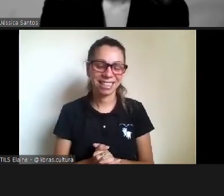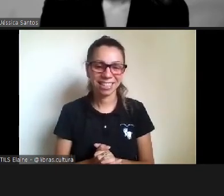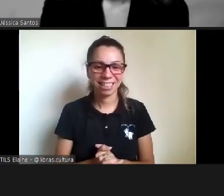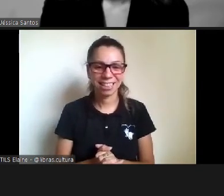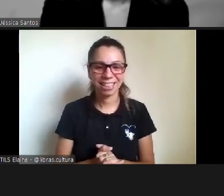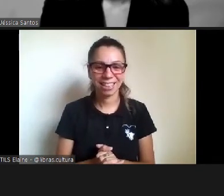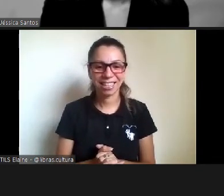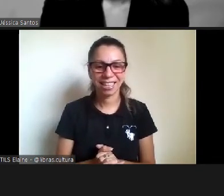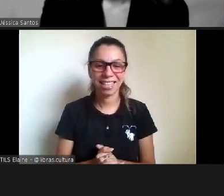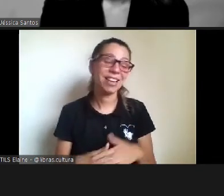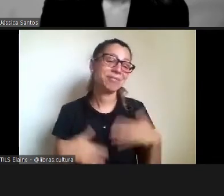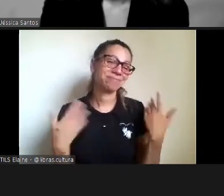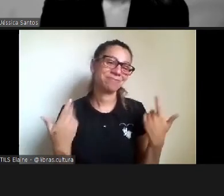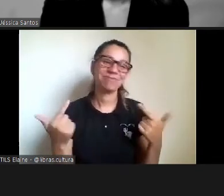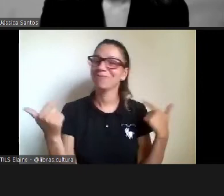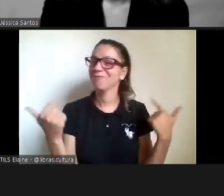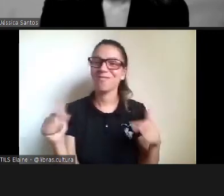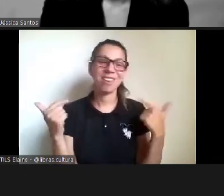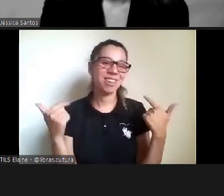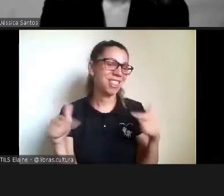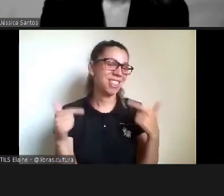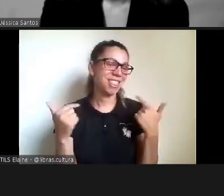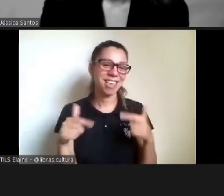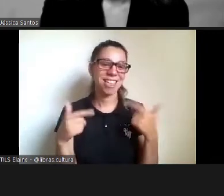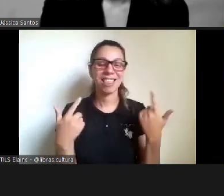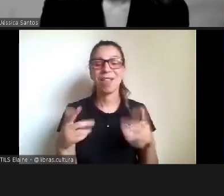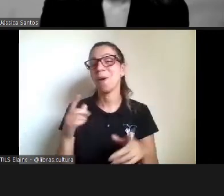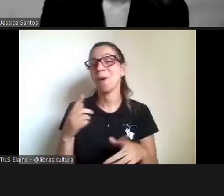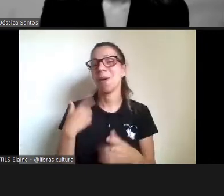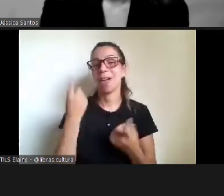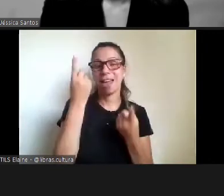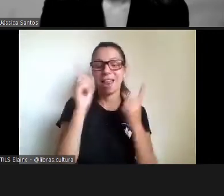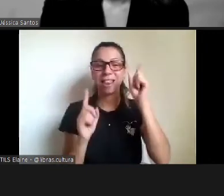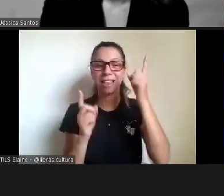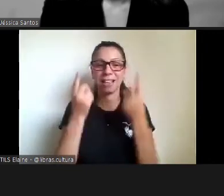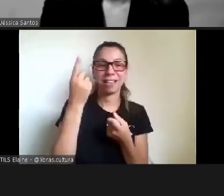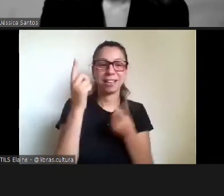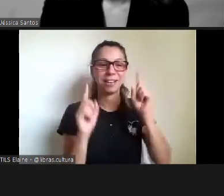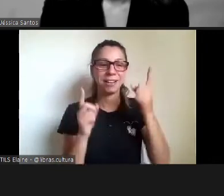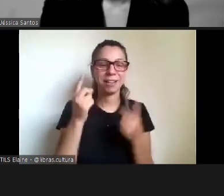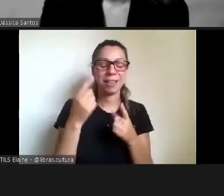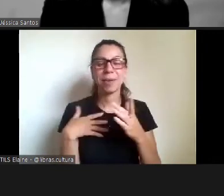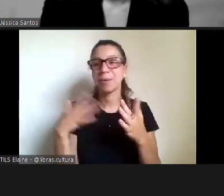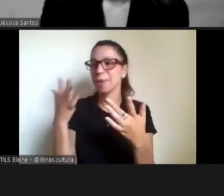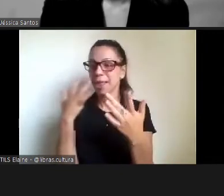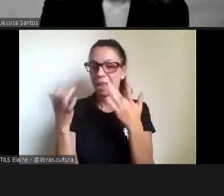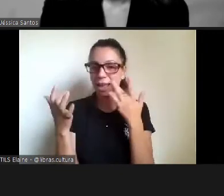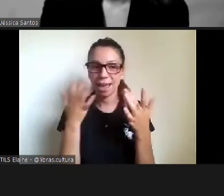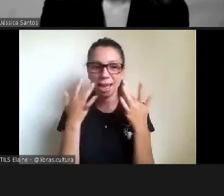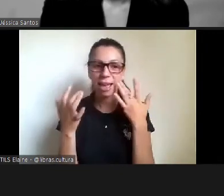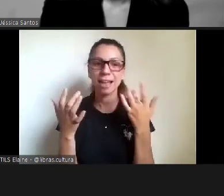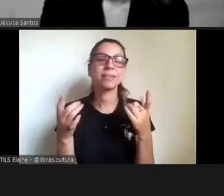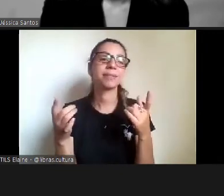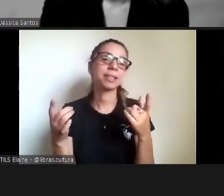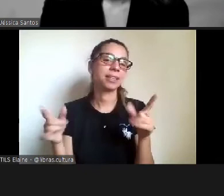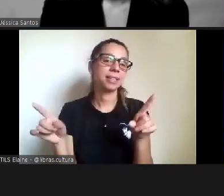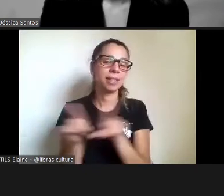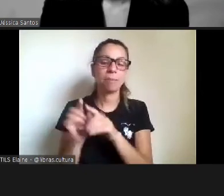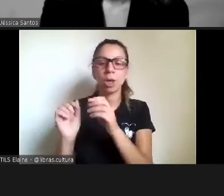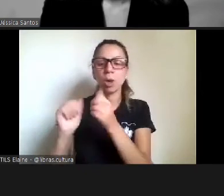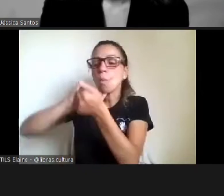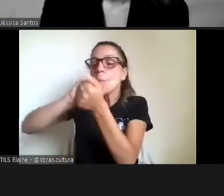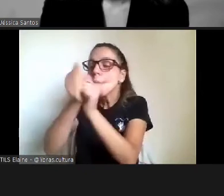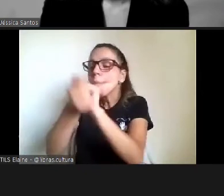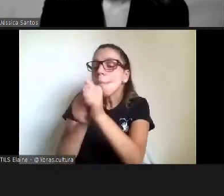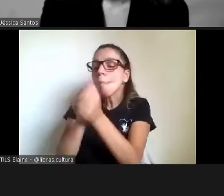Loucura, não vai ter, né? A louca. A loucura. Mas seria uma loucura, sim. Isso do teatro, que também vai ser catártico, com beijo na boca e